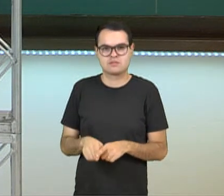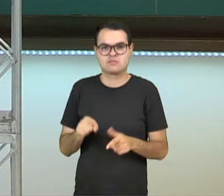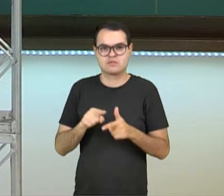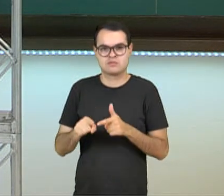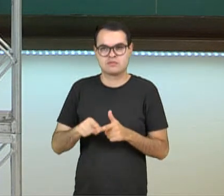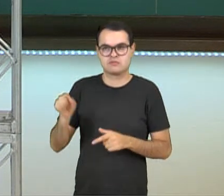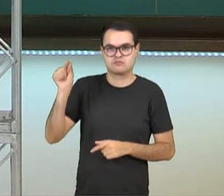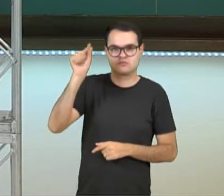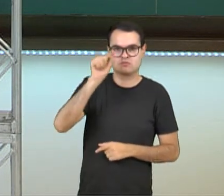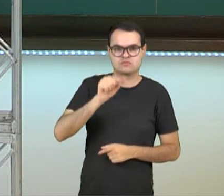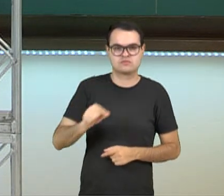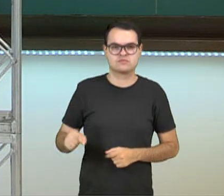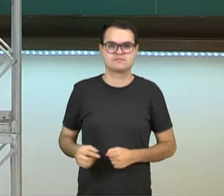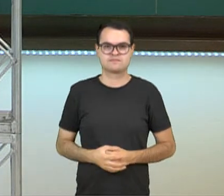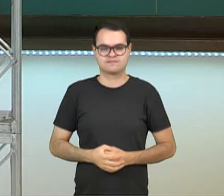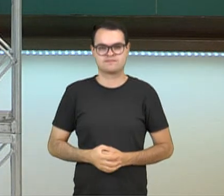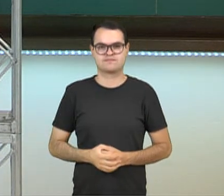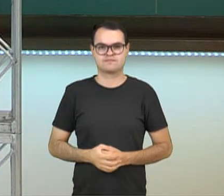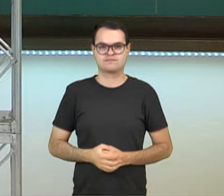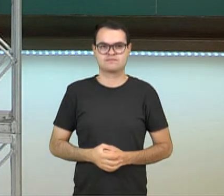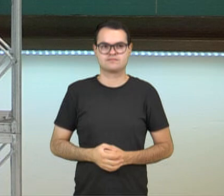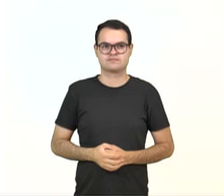entre eles, tá?